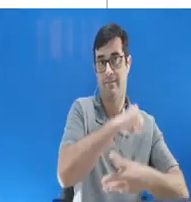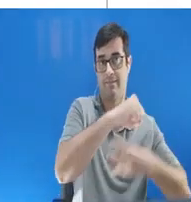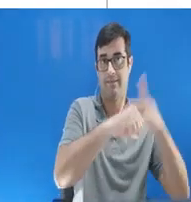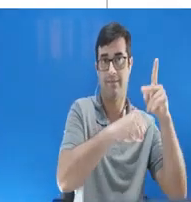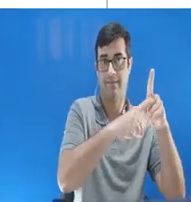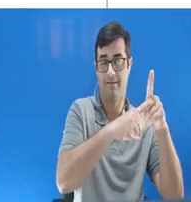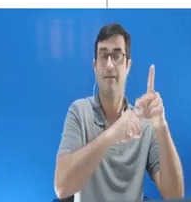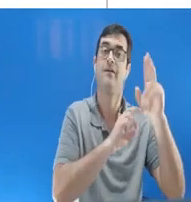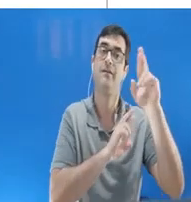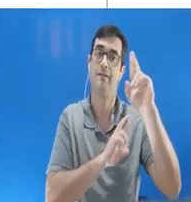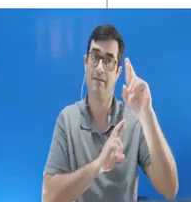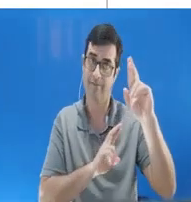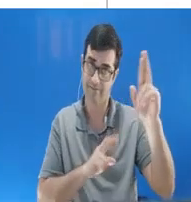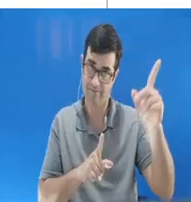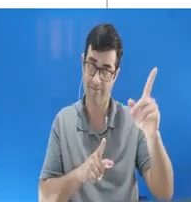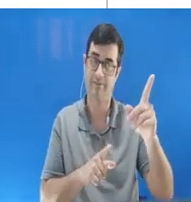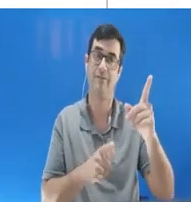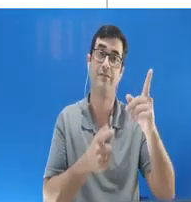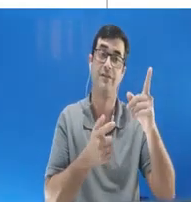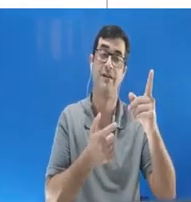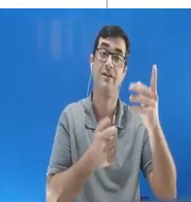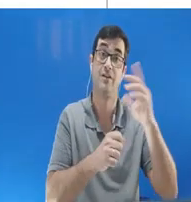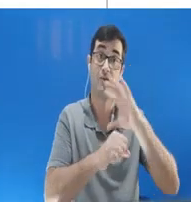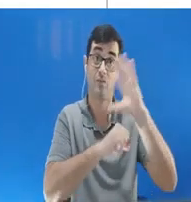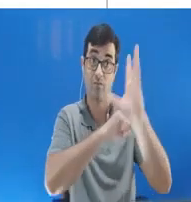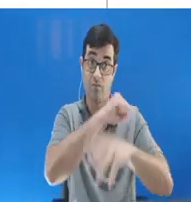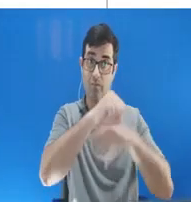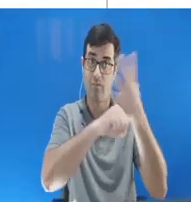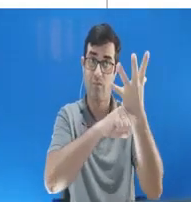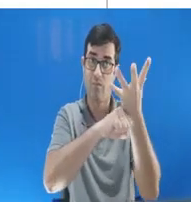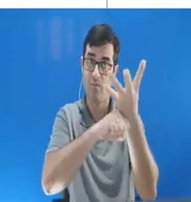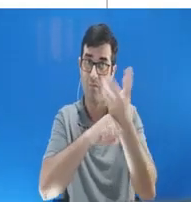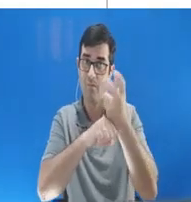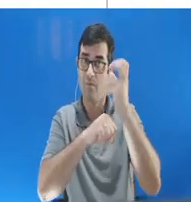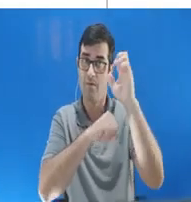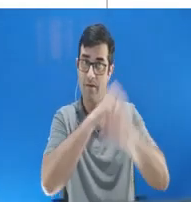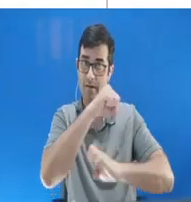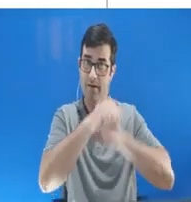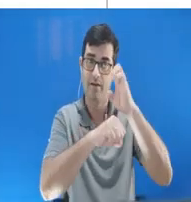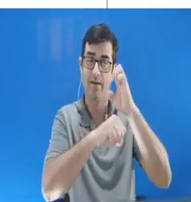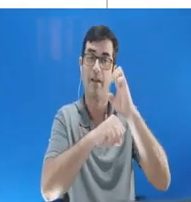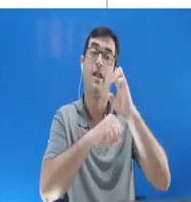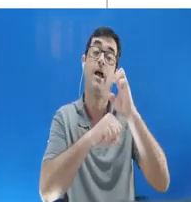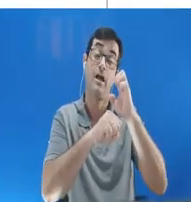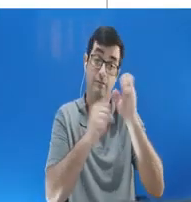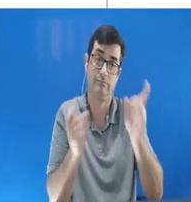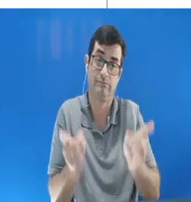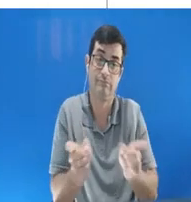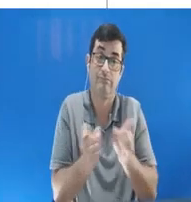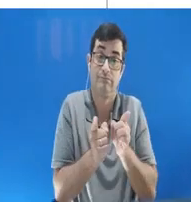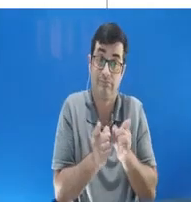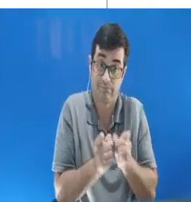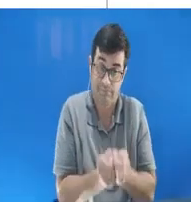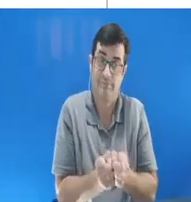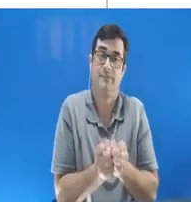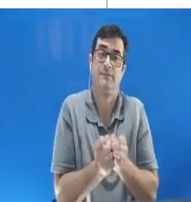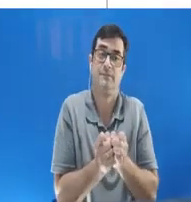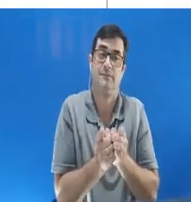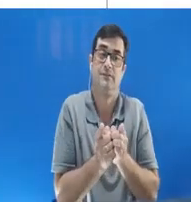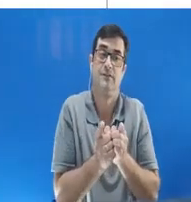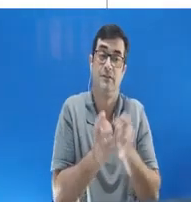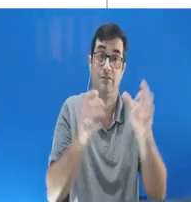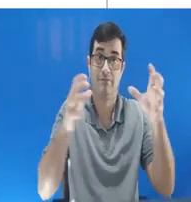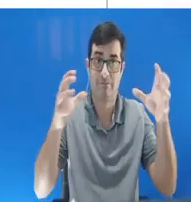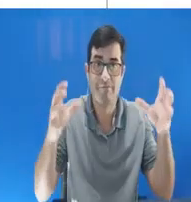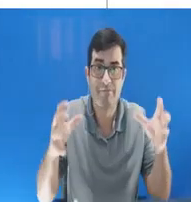3. Então, isso vai fazer com que, pela carga nuclear efetiva, ocorra uma diminuição, né?